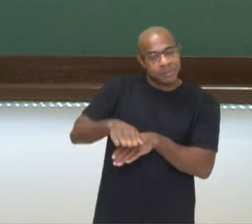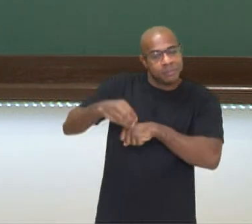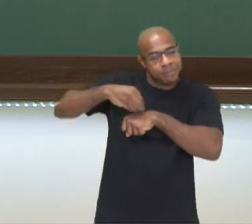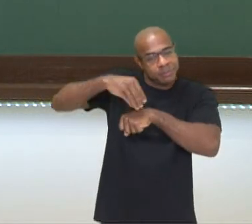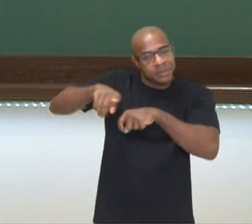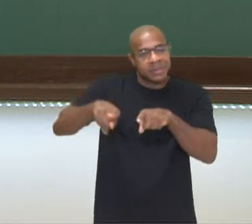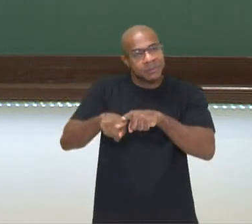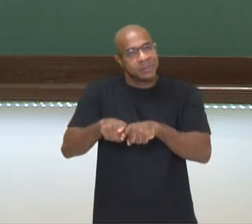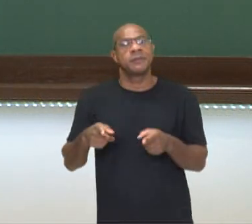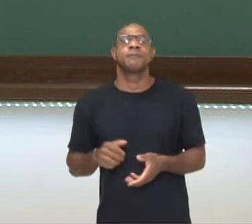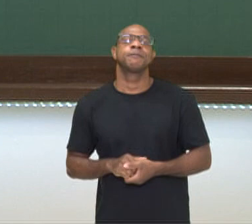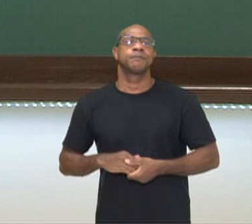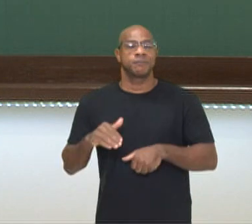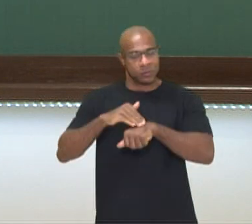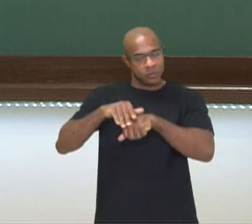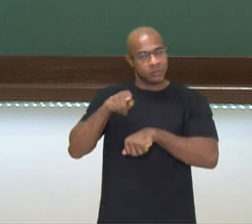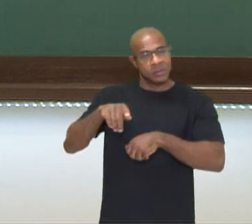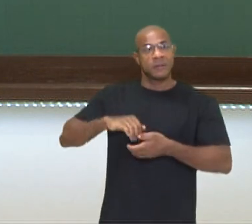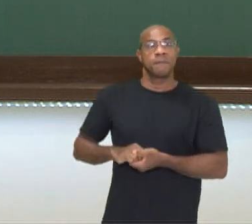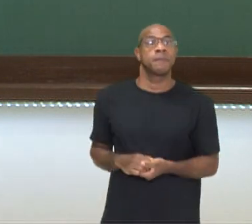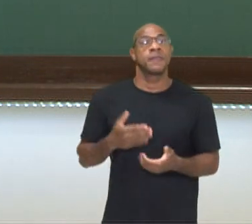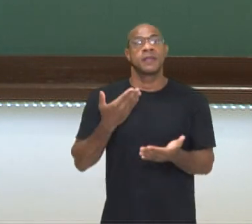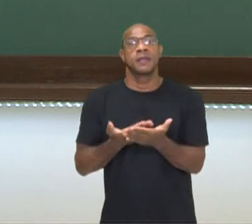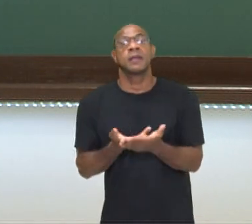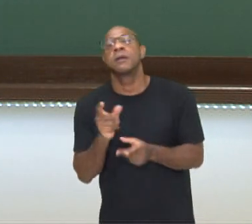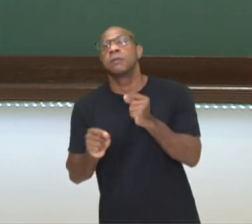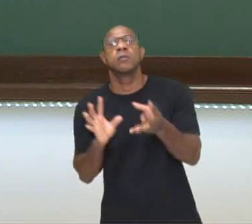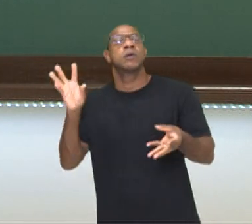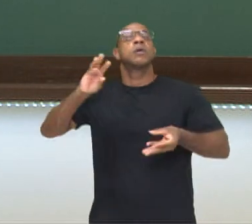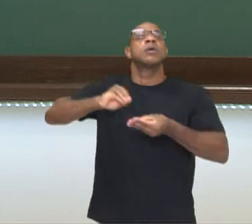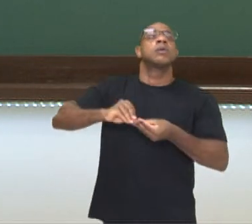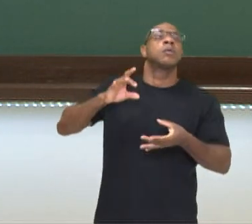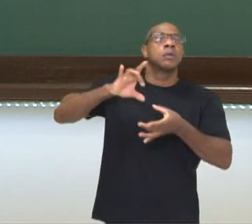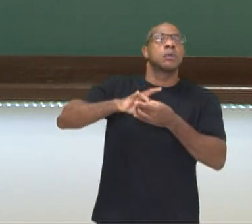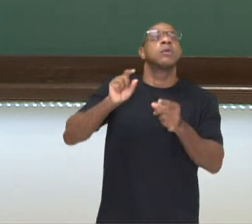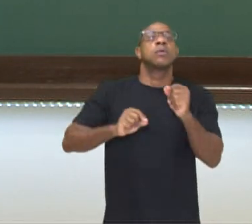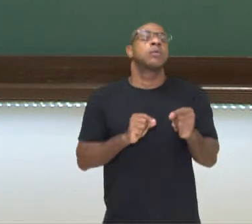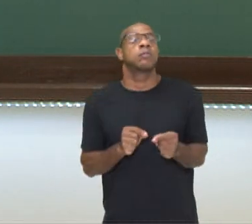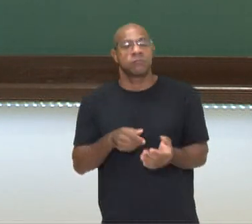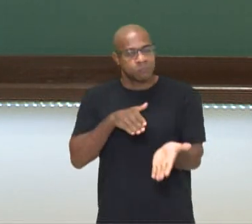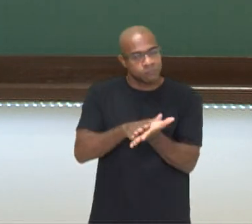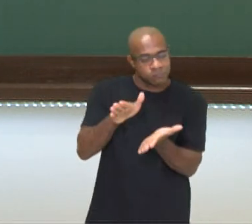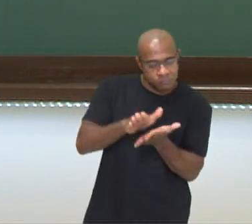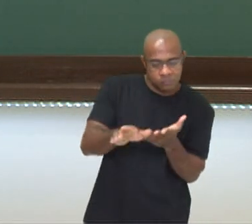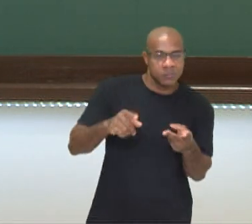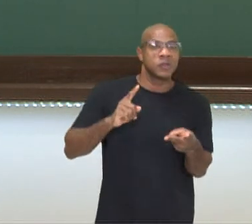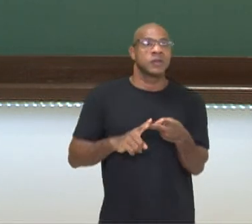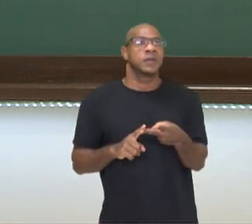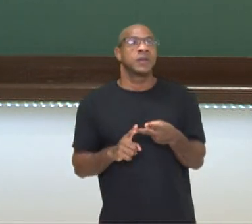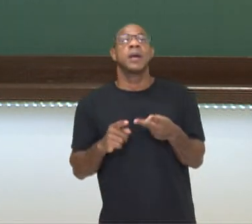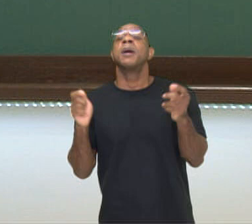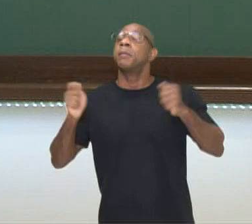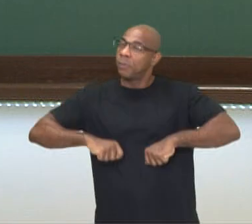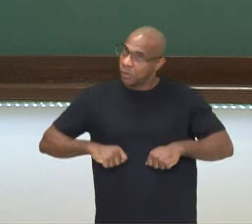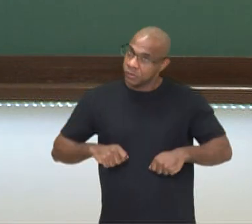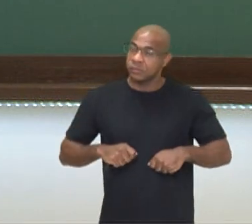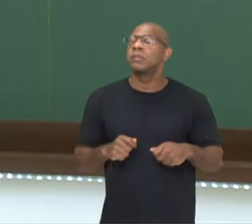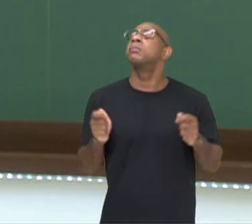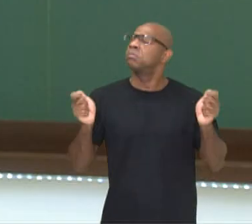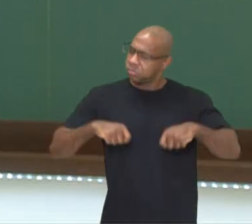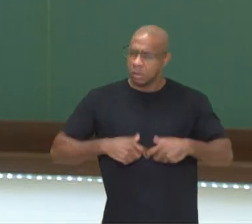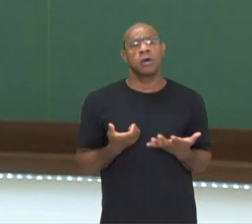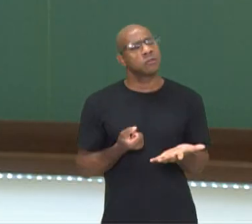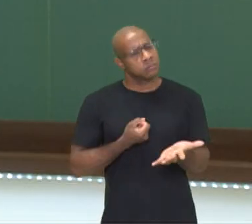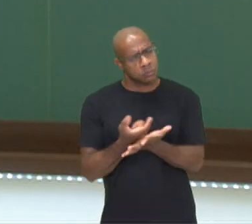sobre todas elas. Nessa aula de hoje, nós falamos sobre o consumo, que pode e deve ser feito. Temos